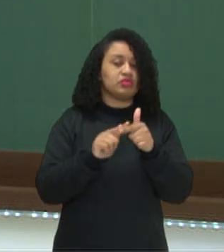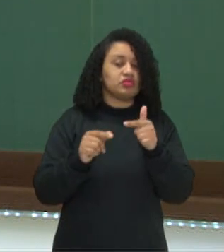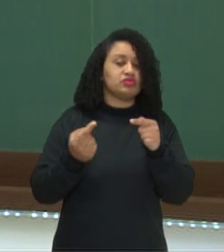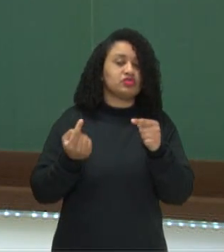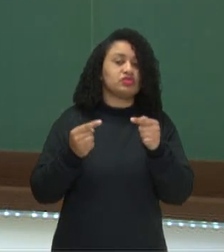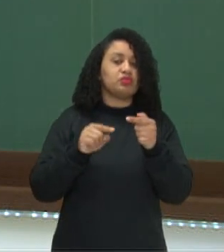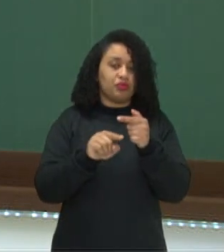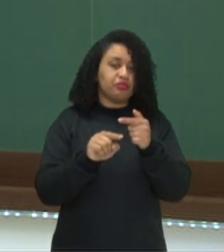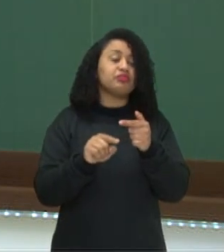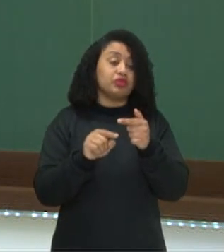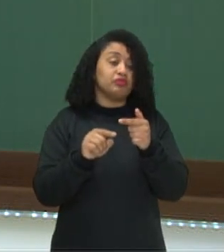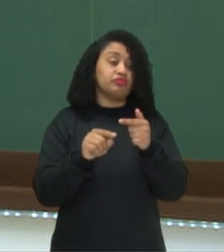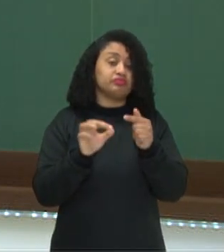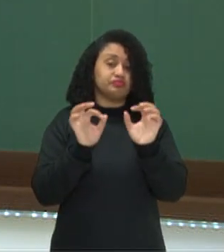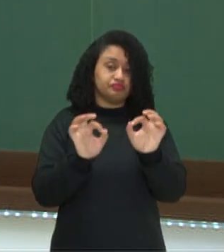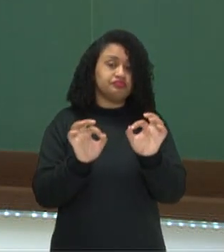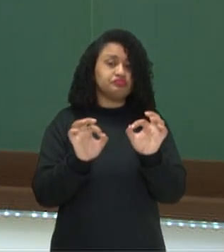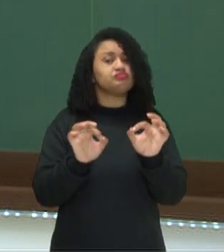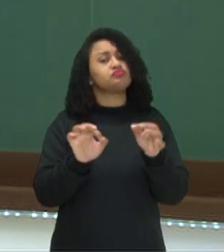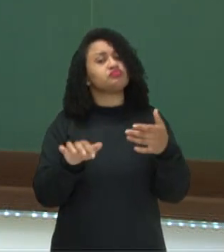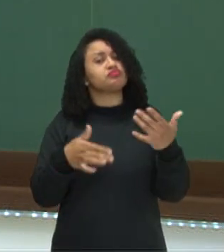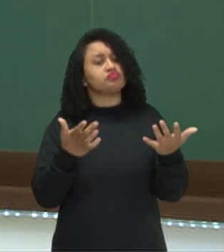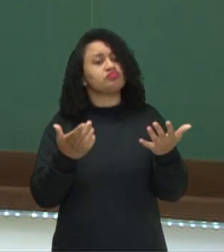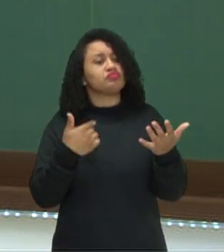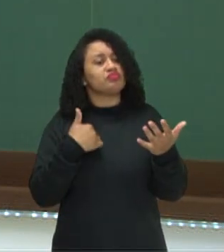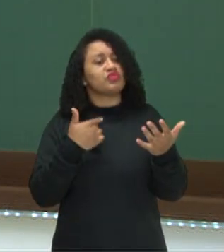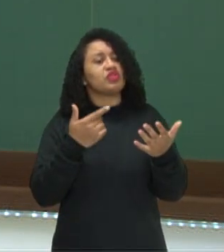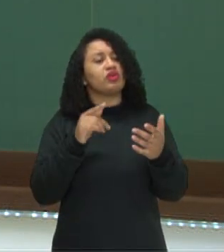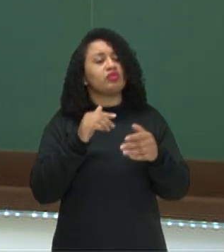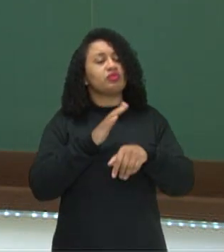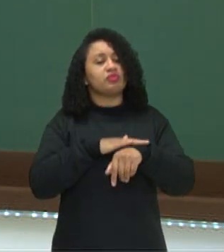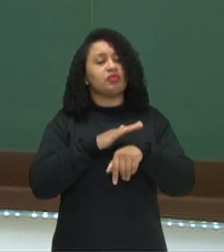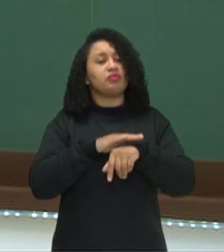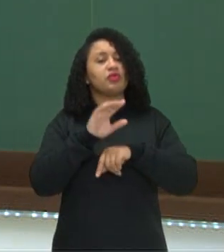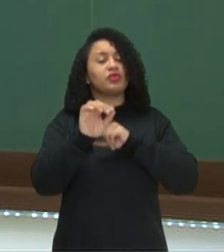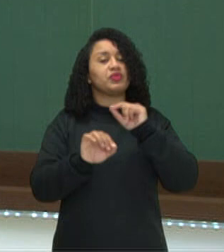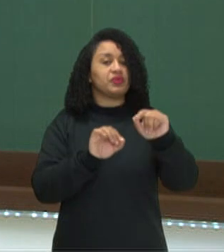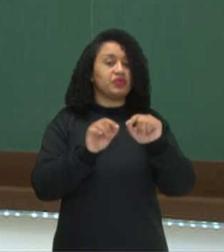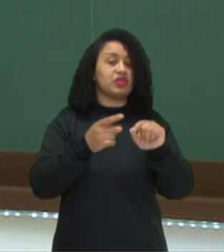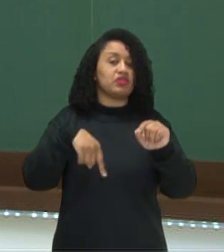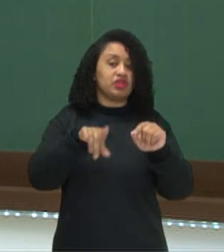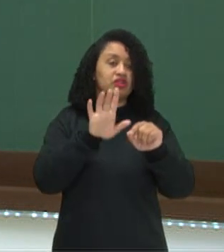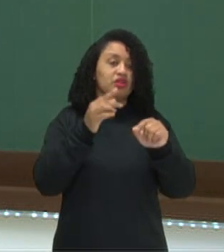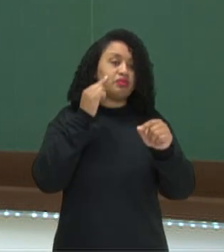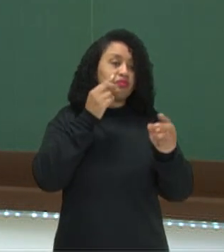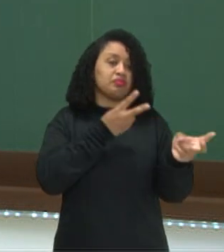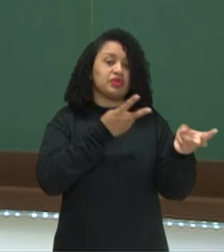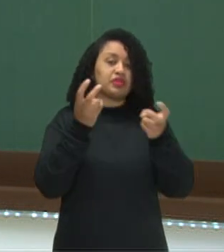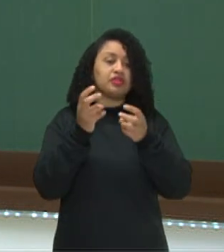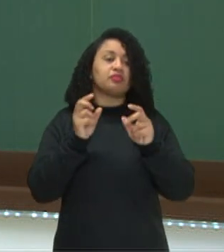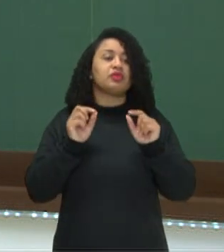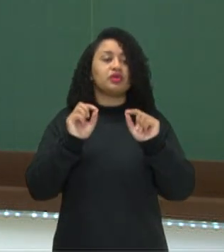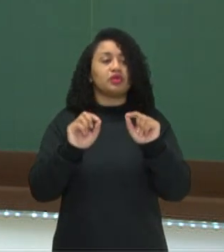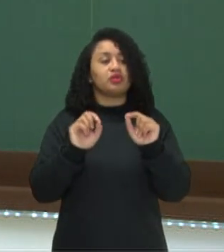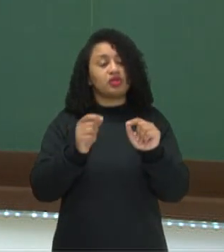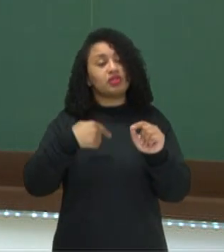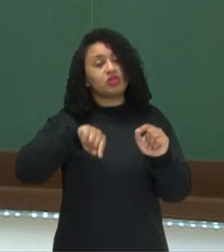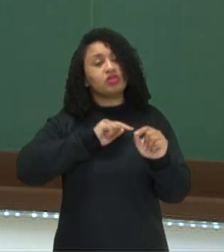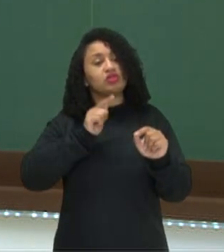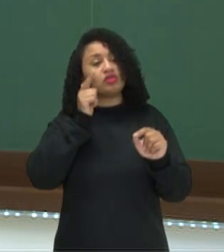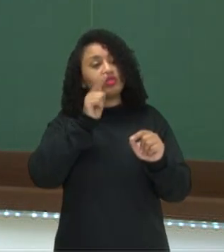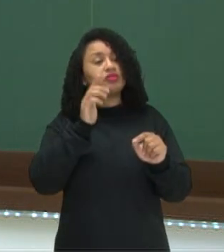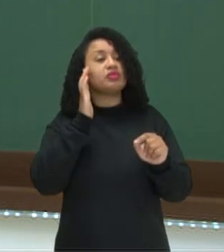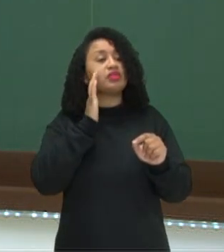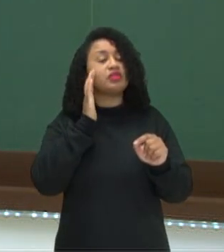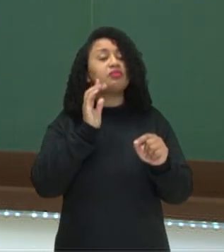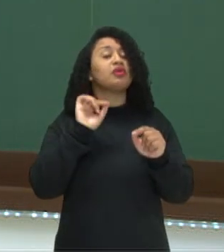a quantidade atual, 32.000. Nesse momento, pessoal, já se vocês observarem, a gente já consegue identificar